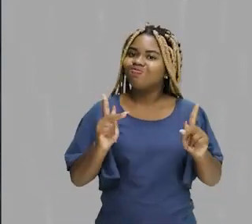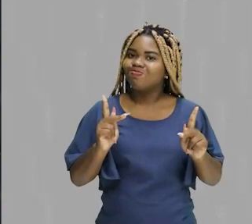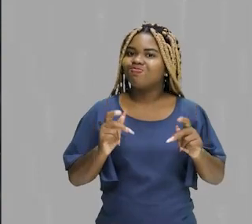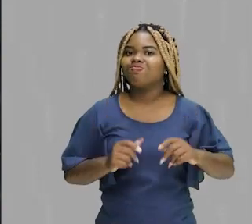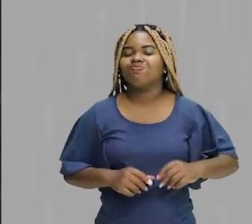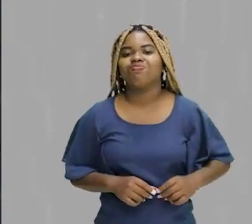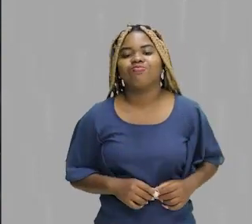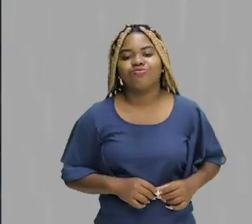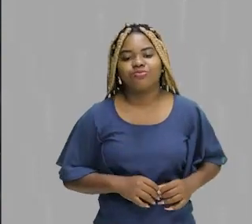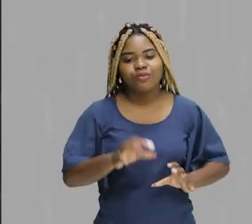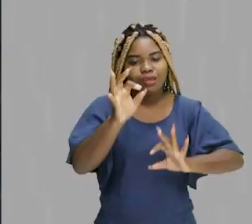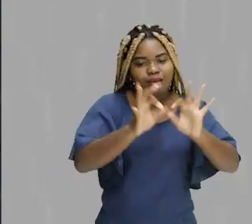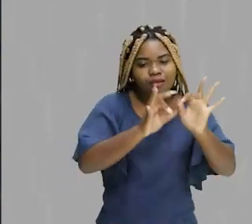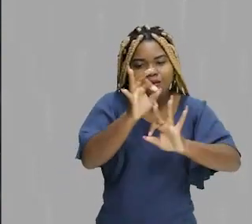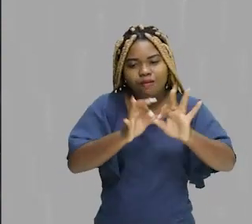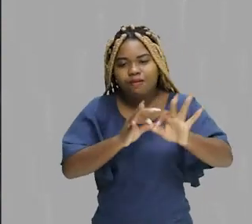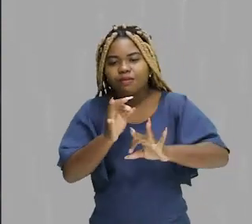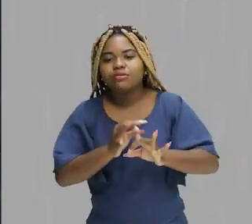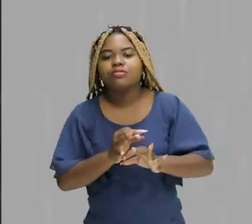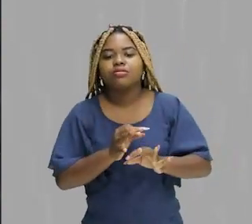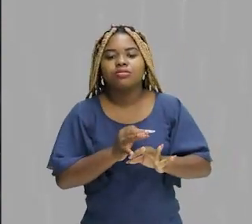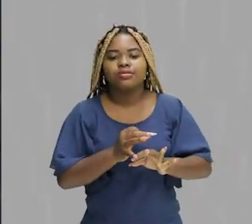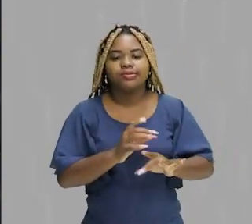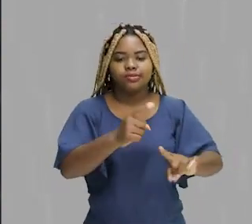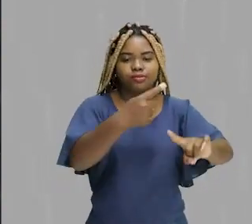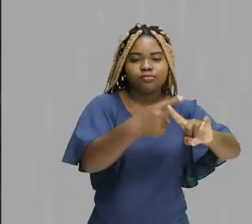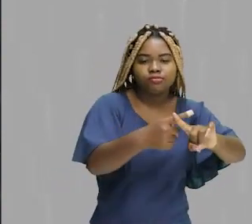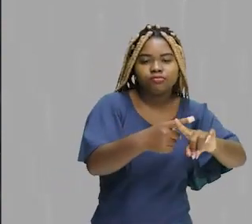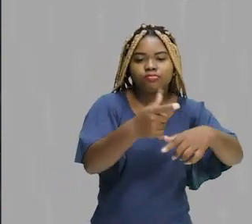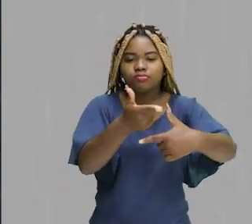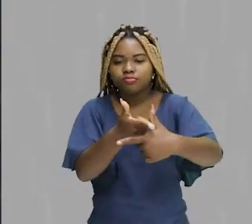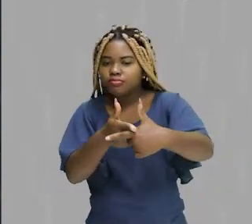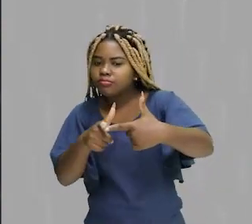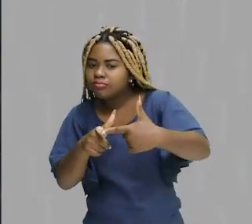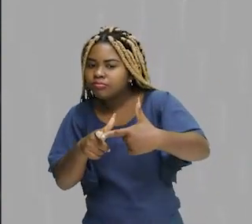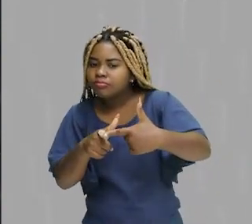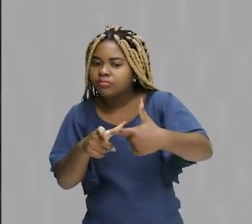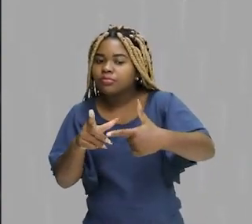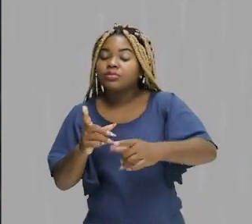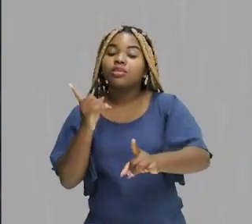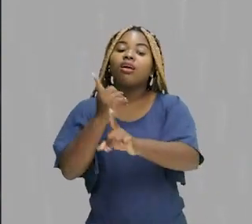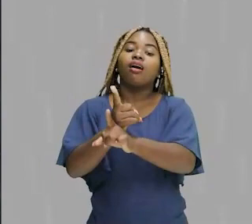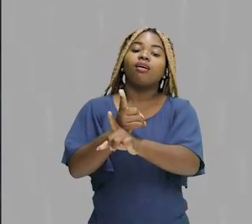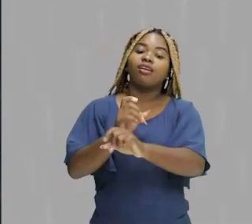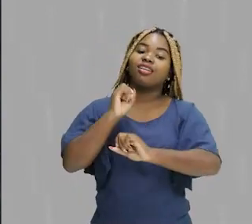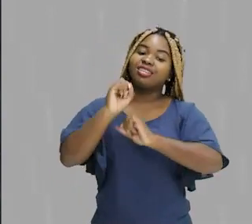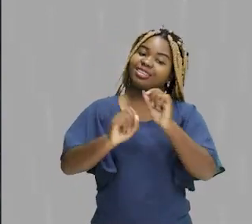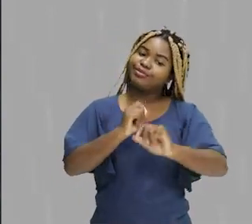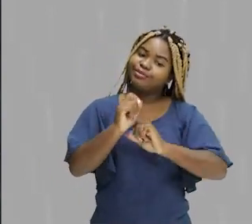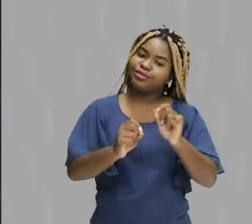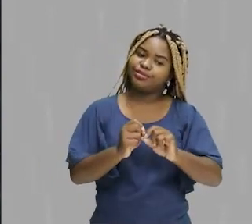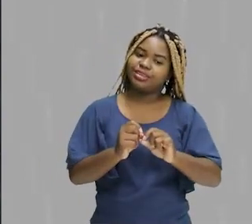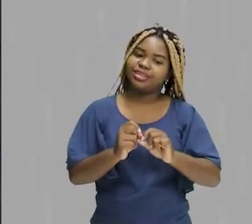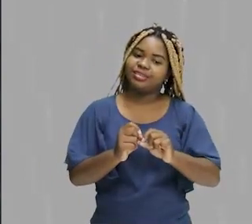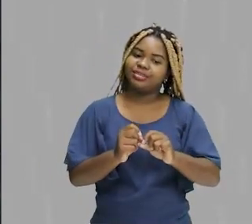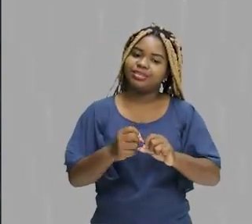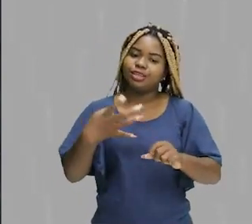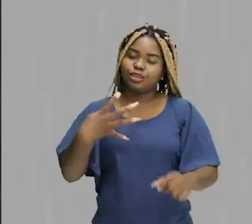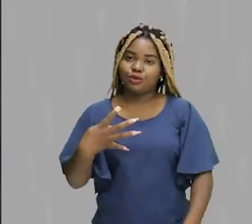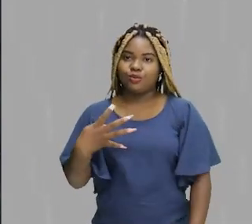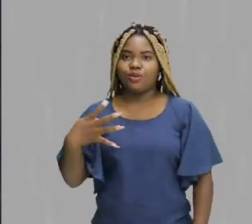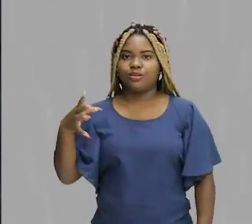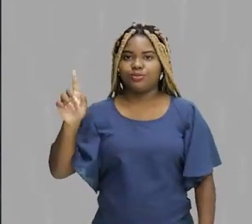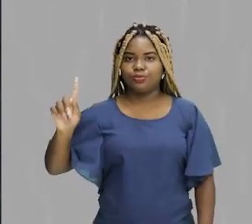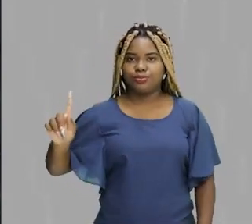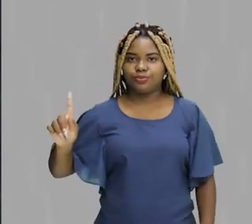pelo extremo, multiplicando e dividindo de forma correta, nós vamos chegar a um valor aproximado de